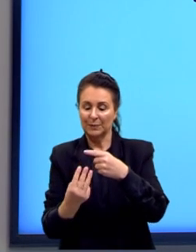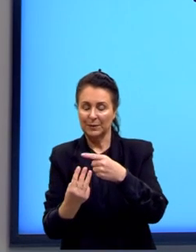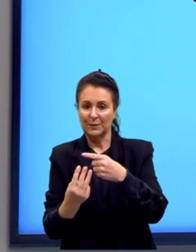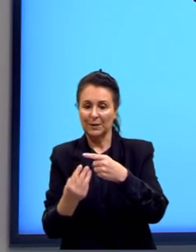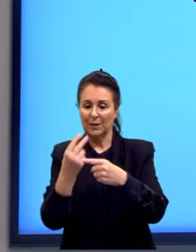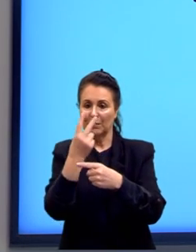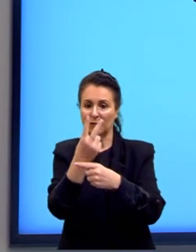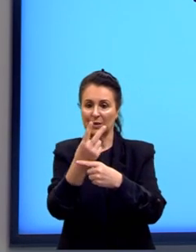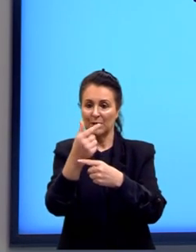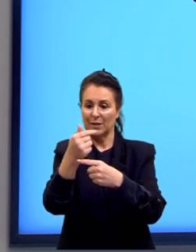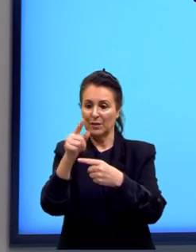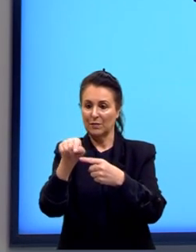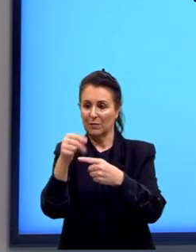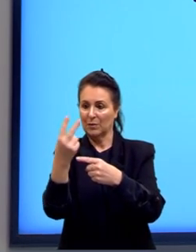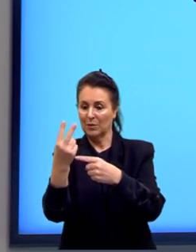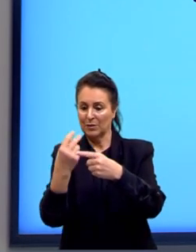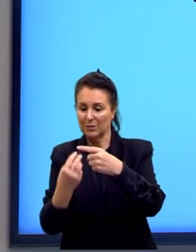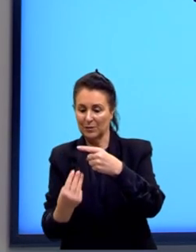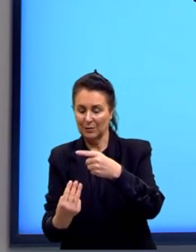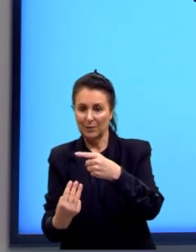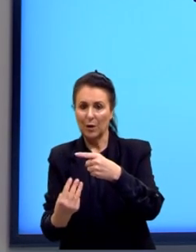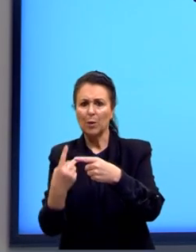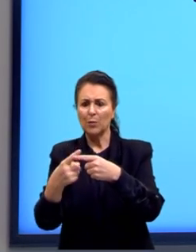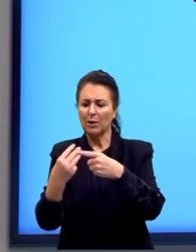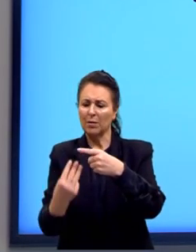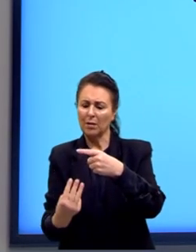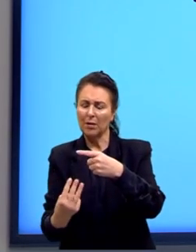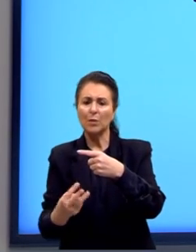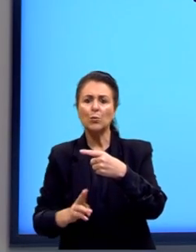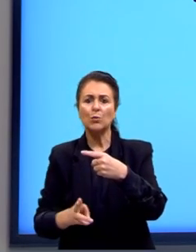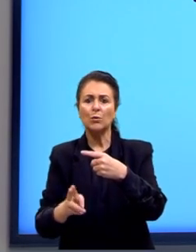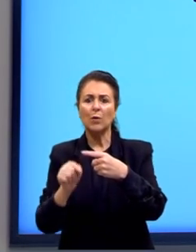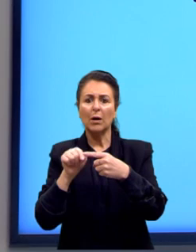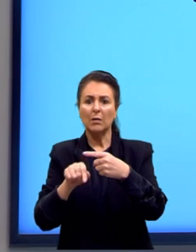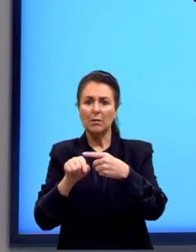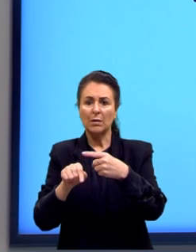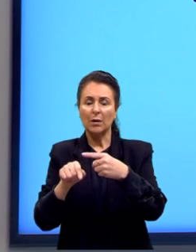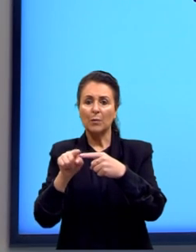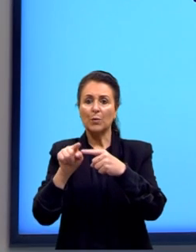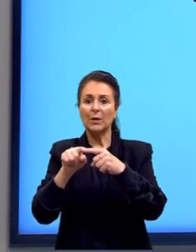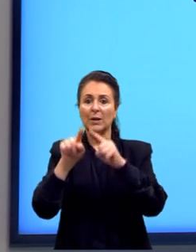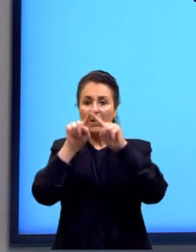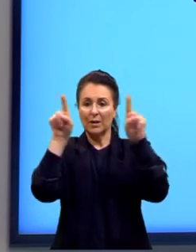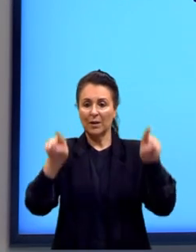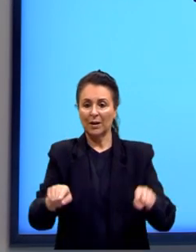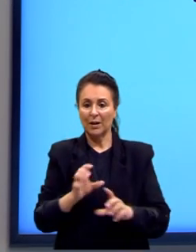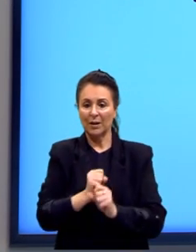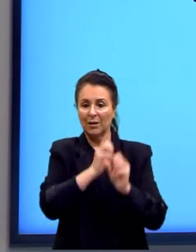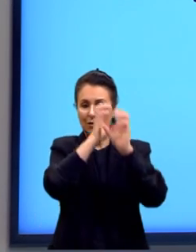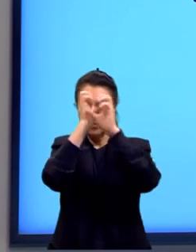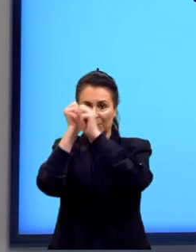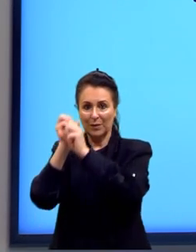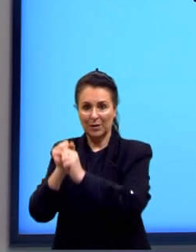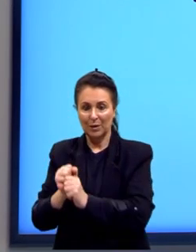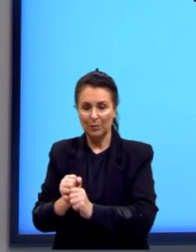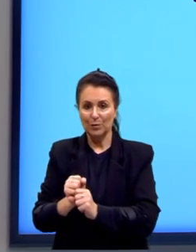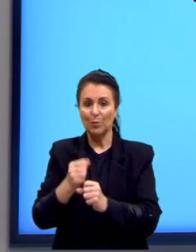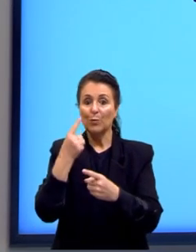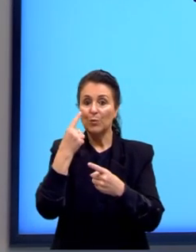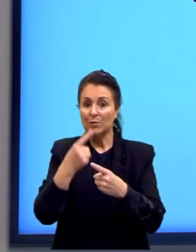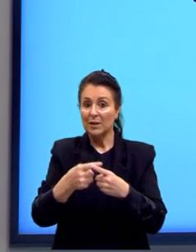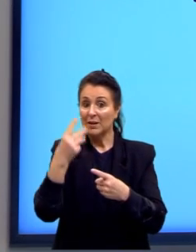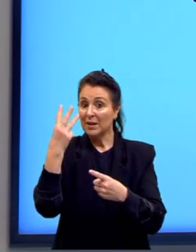3 é porque que eu deixei o 3 no denominador Porque aqui no perímetro nós vamos multiplicar três vezes